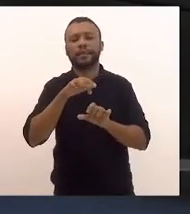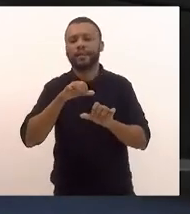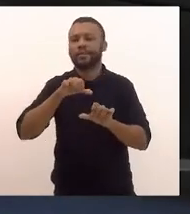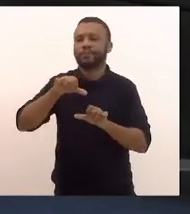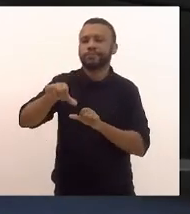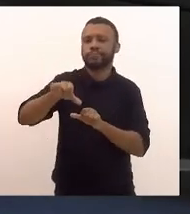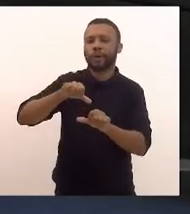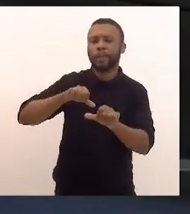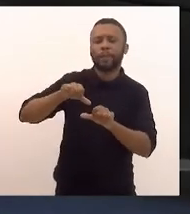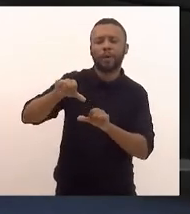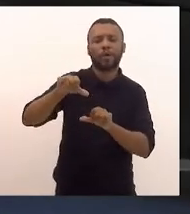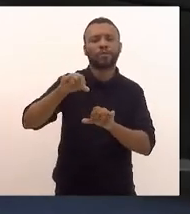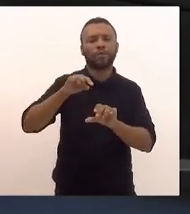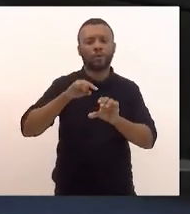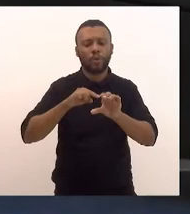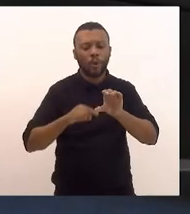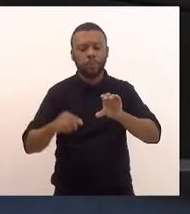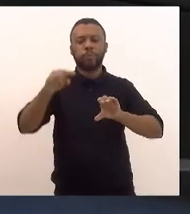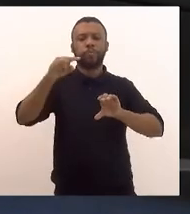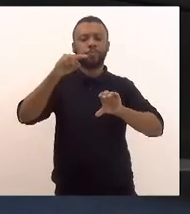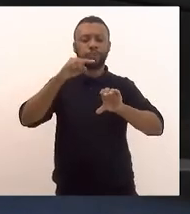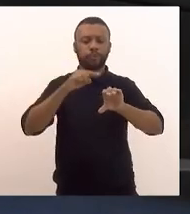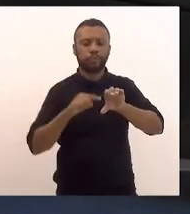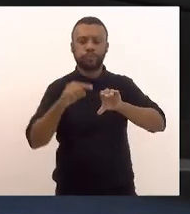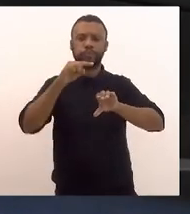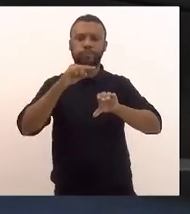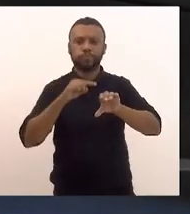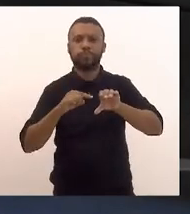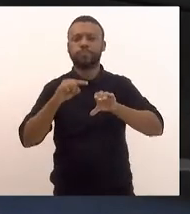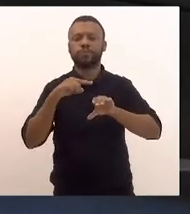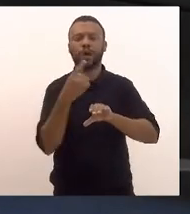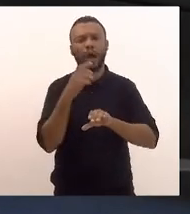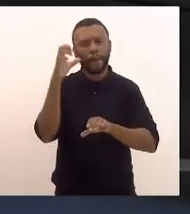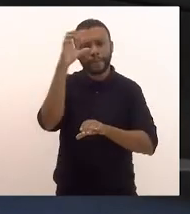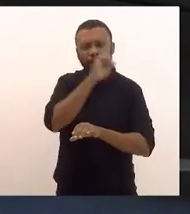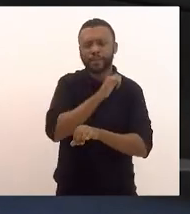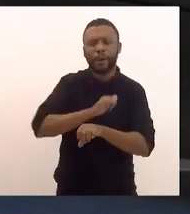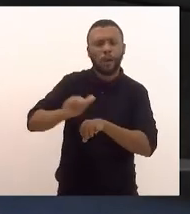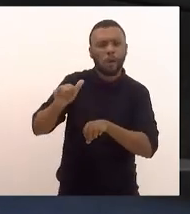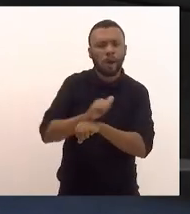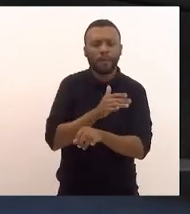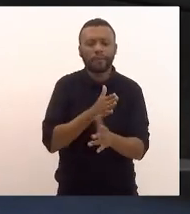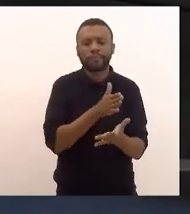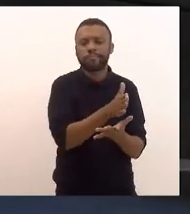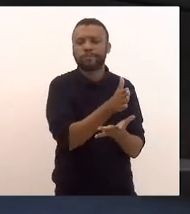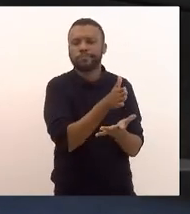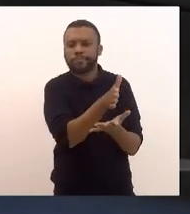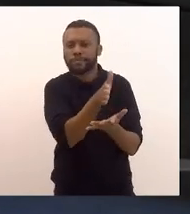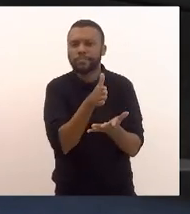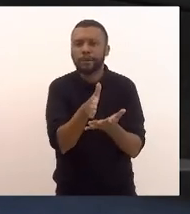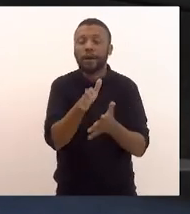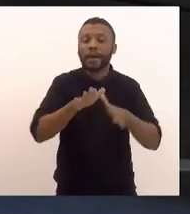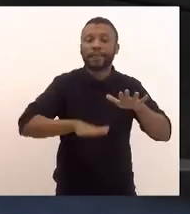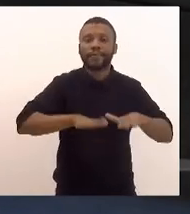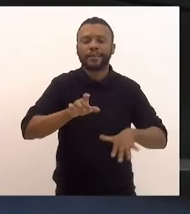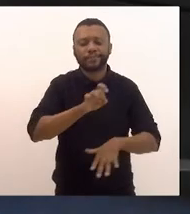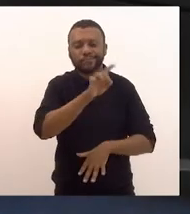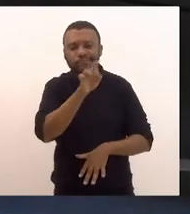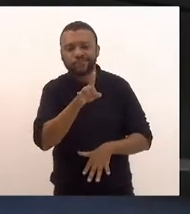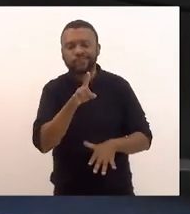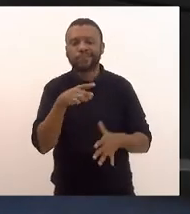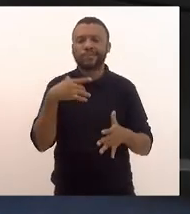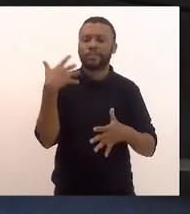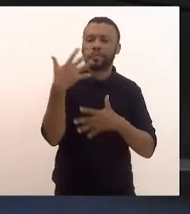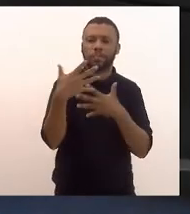de altos e baixos temos apreendidos a trilhar por caminhos desconhecidos e muitas vezes